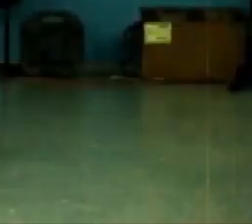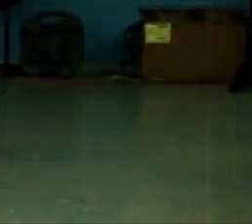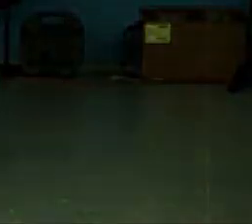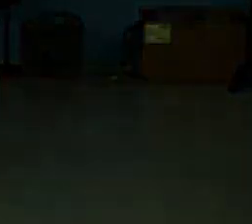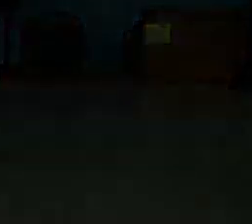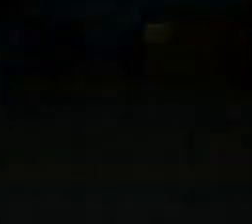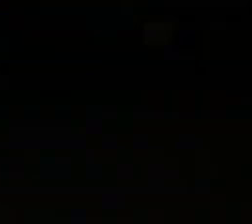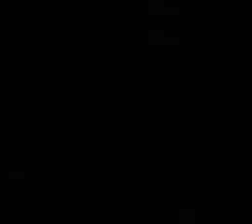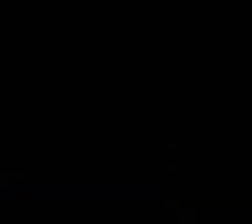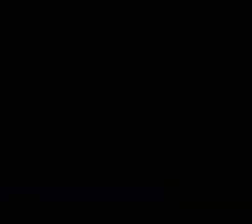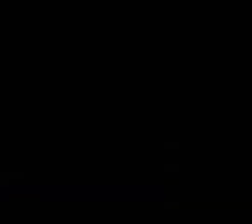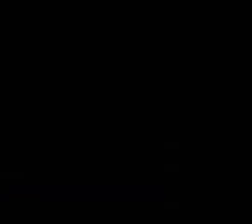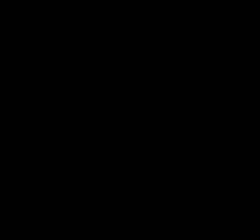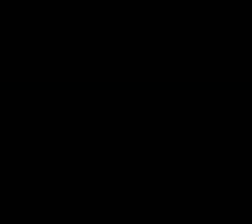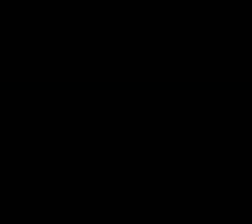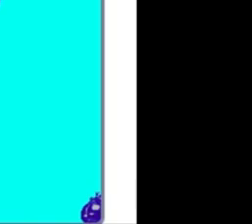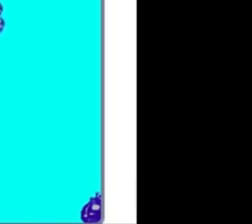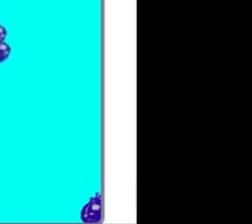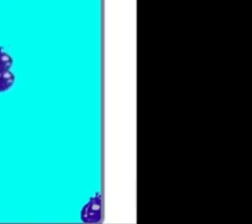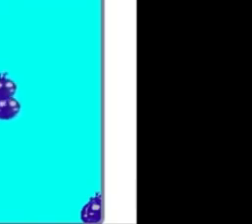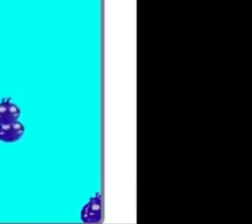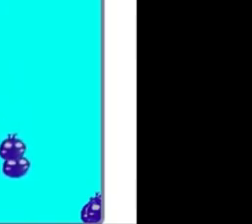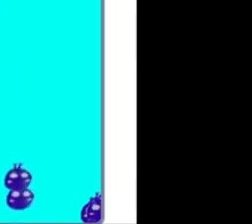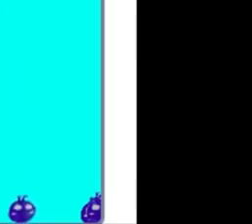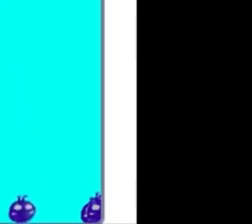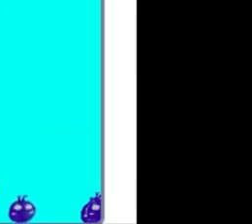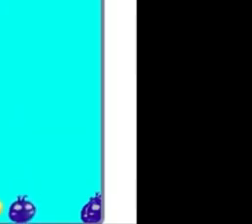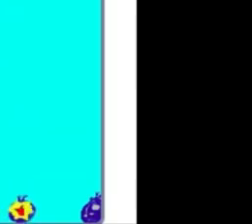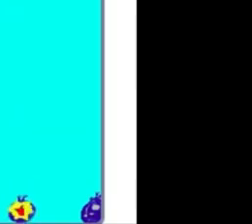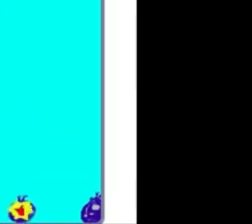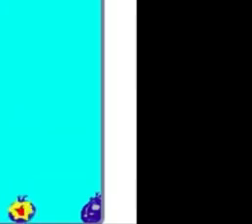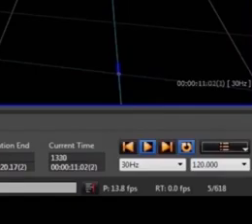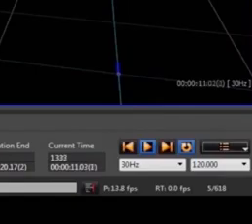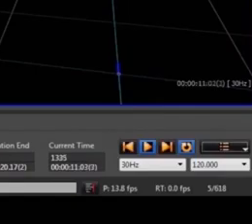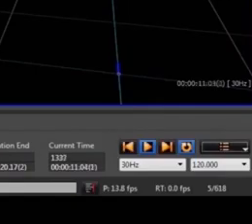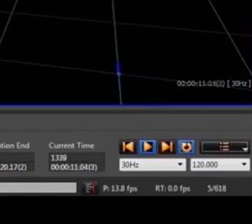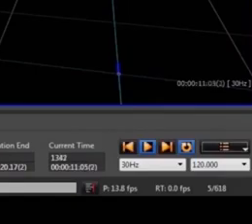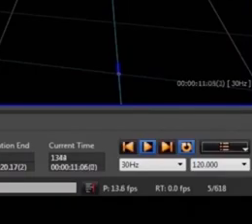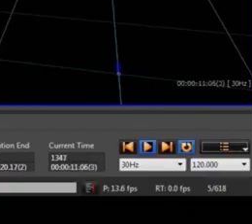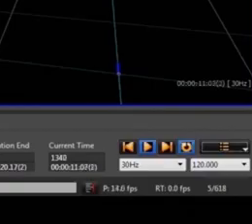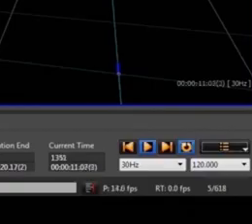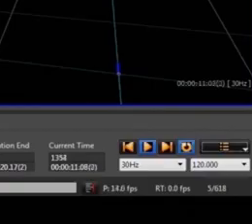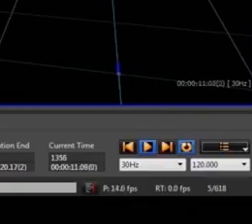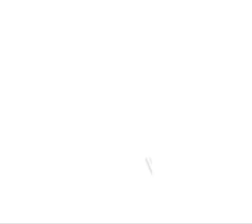Programa WASH vai começar. Ciência e Cultura, vamos brincar? Na, na, na, na, na, na, na, na, na,